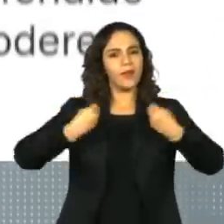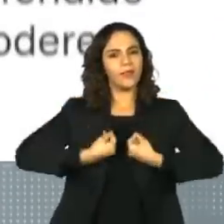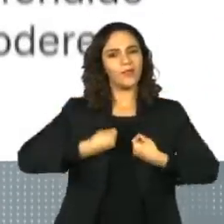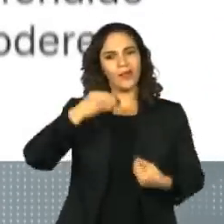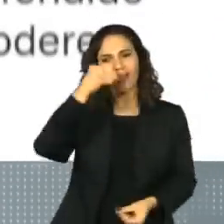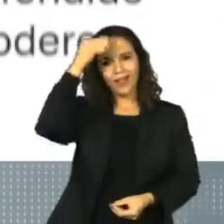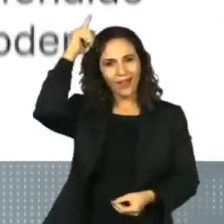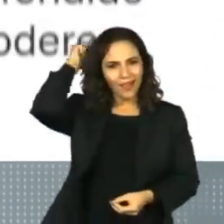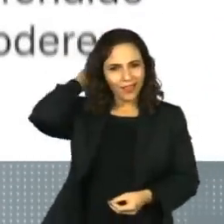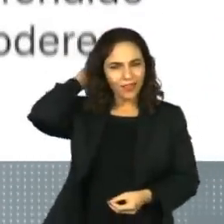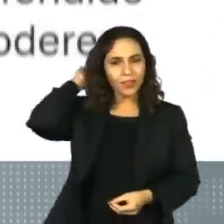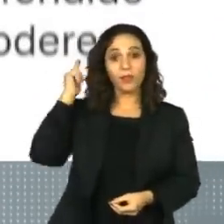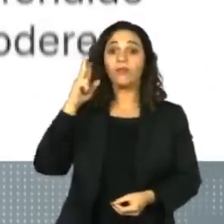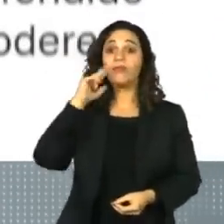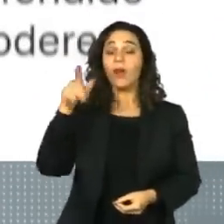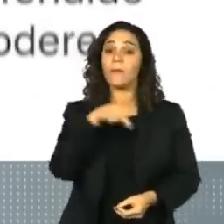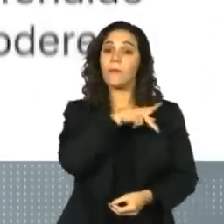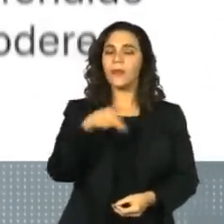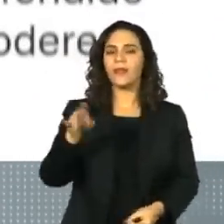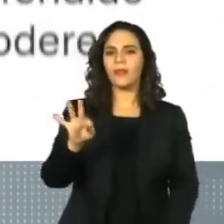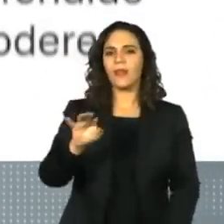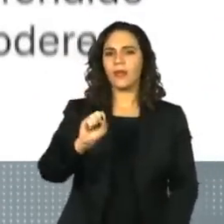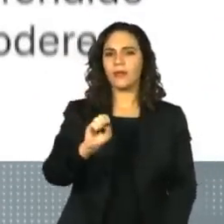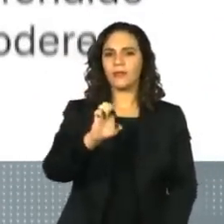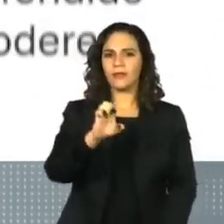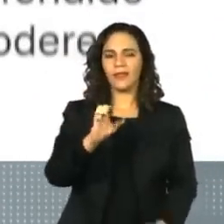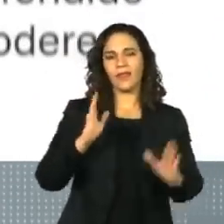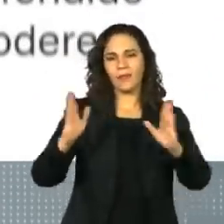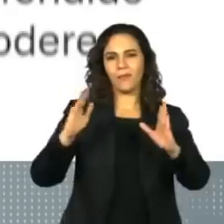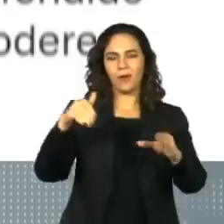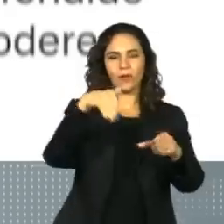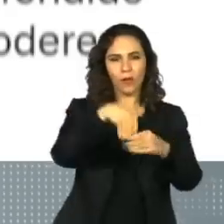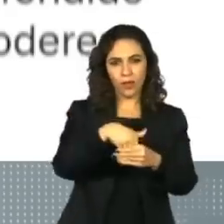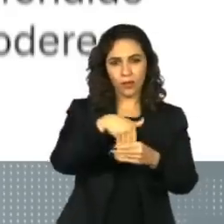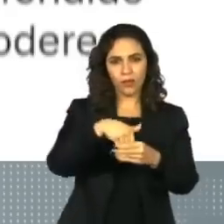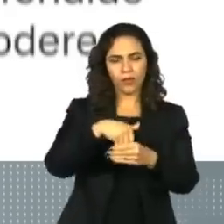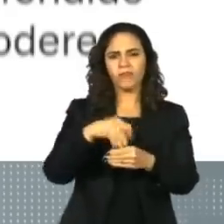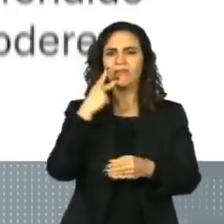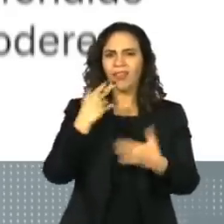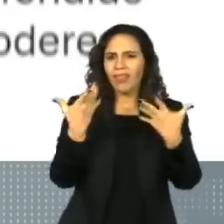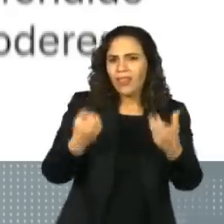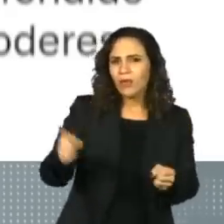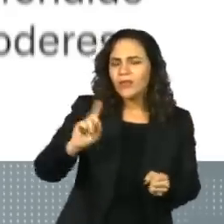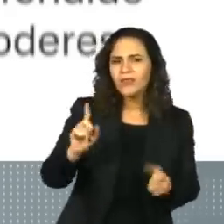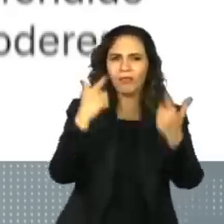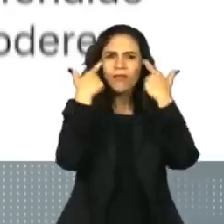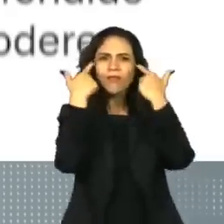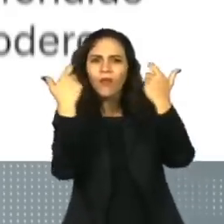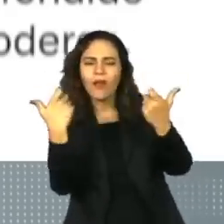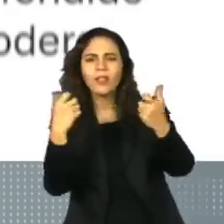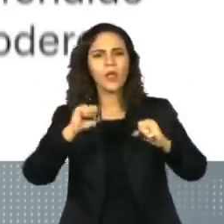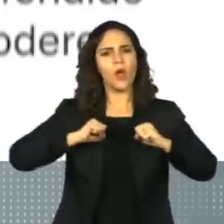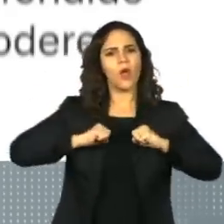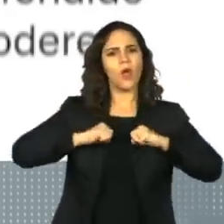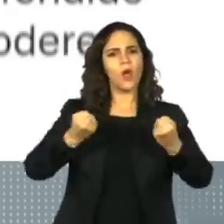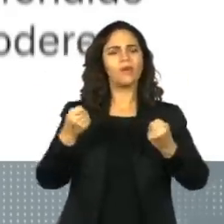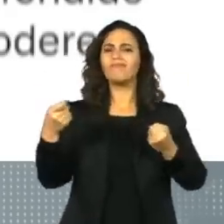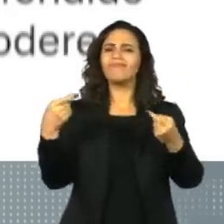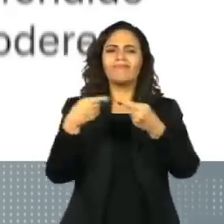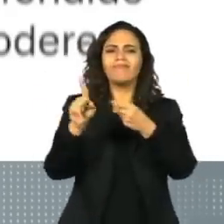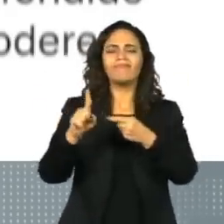Alexandre de Moraes, que vai presidir o TSE nas eleições, disse que a intolerância, a violência e o ódio são